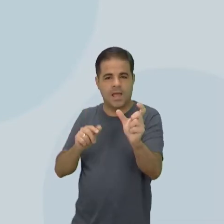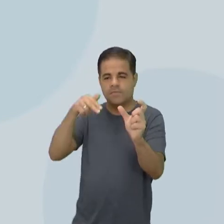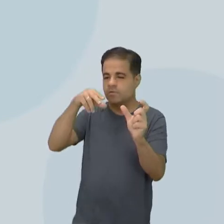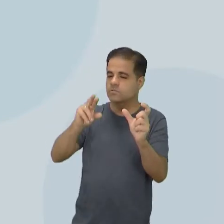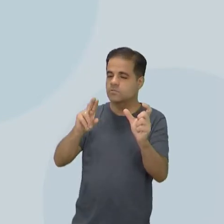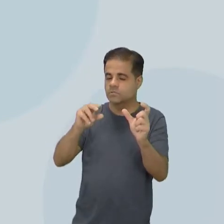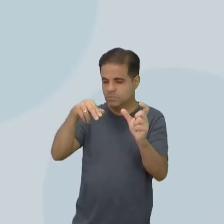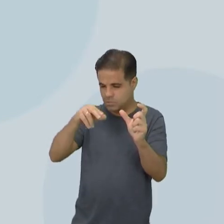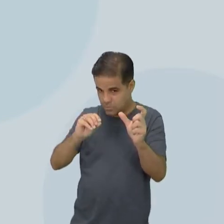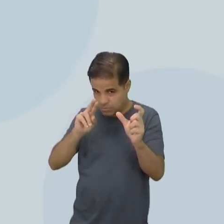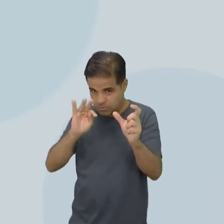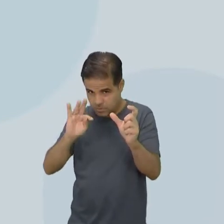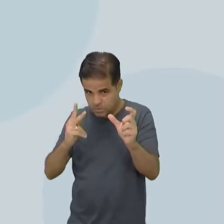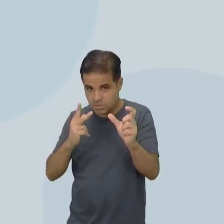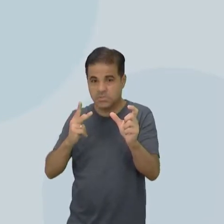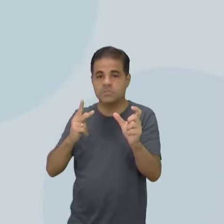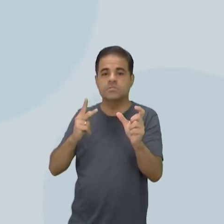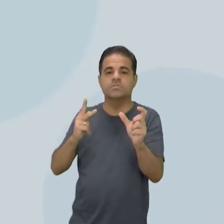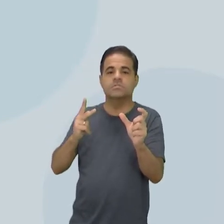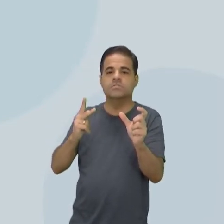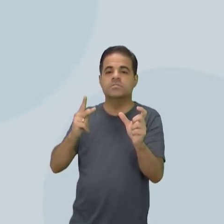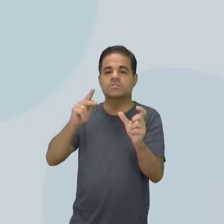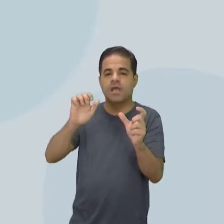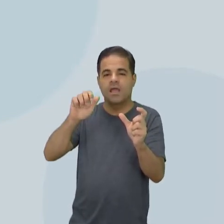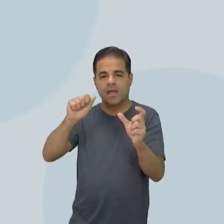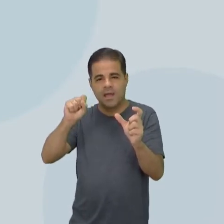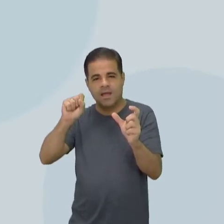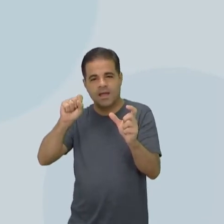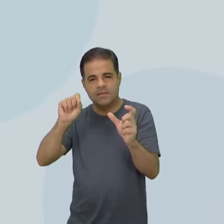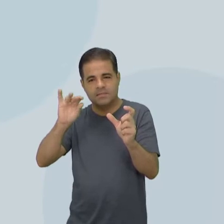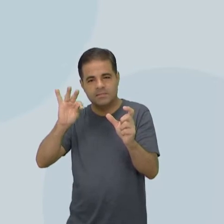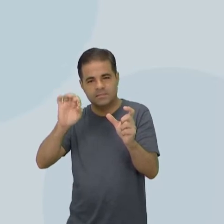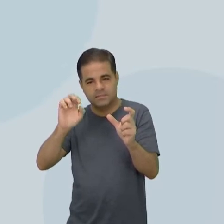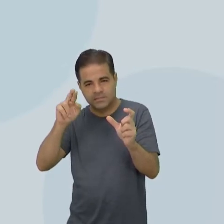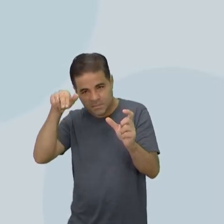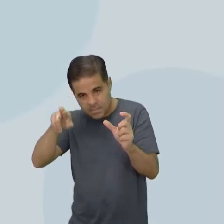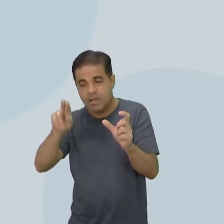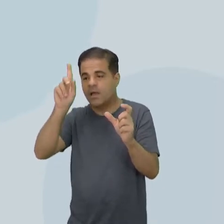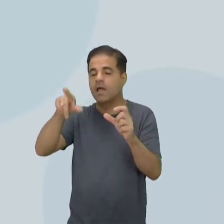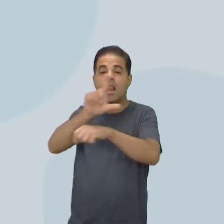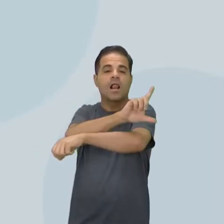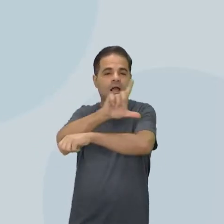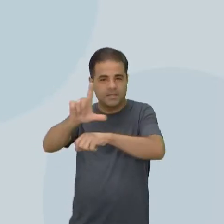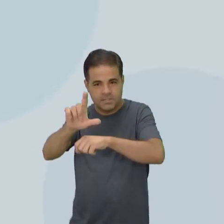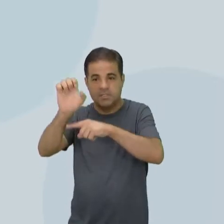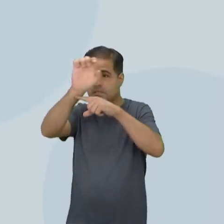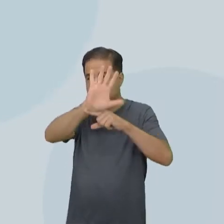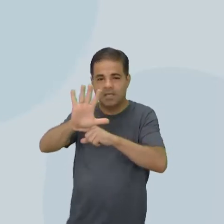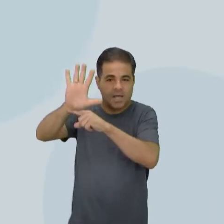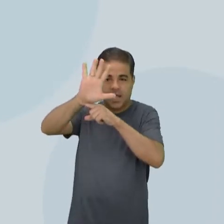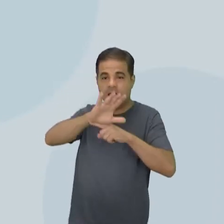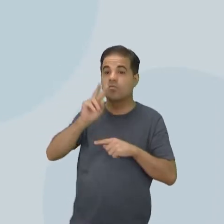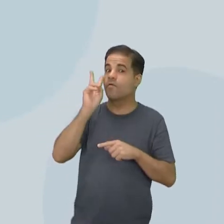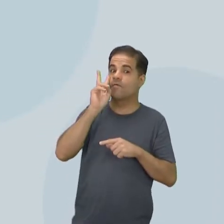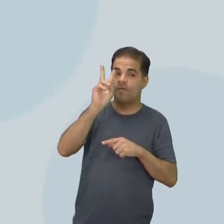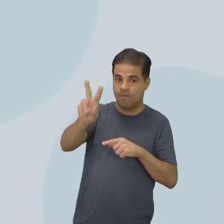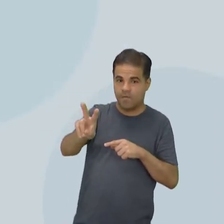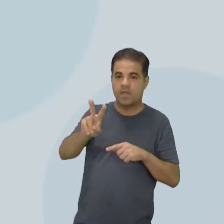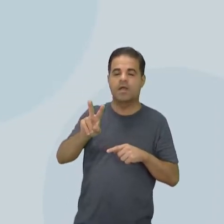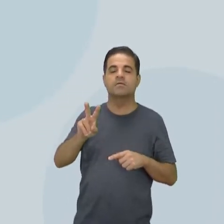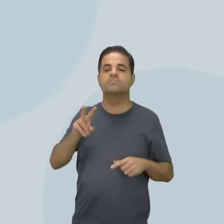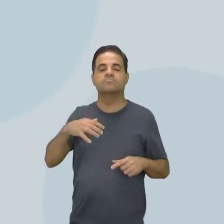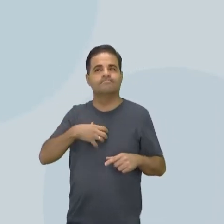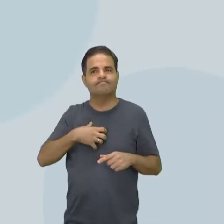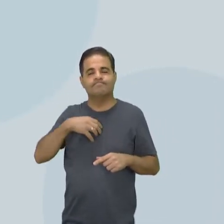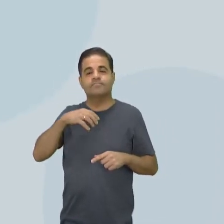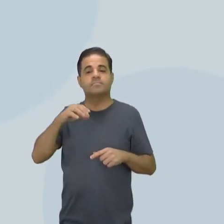Norte, Leste, né? Nordeste, do Leste, né? Nordeste. Estados vem uma